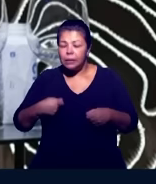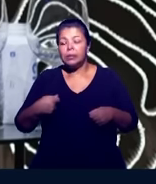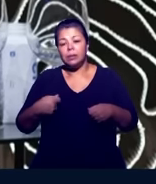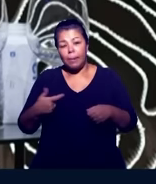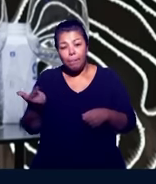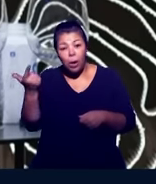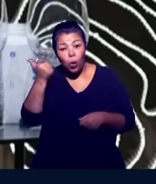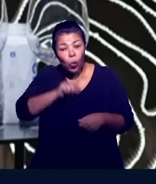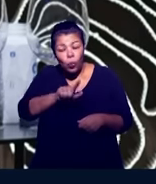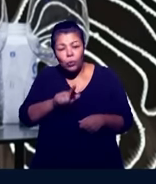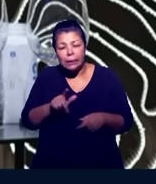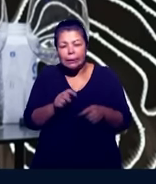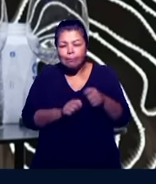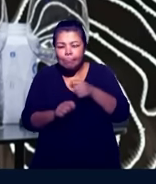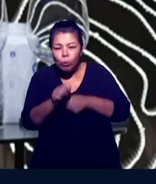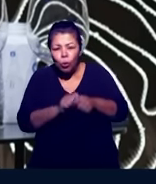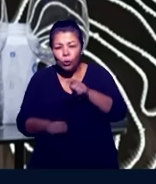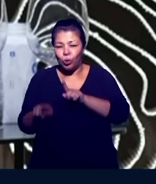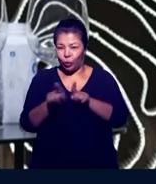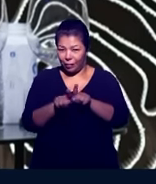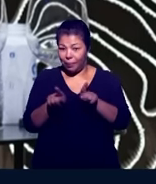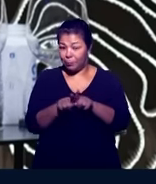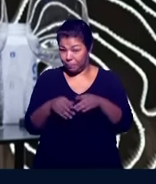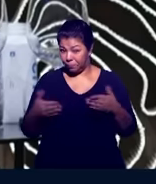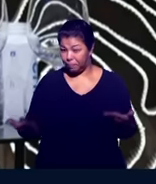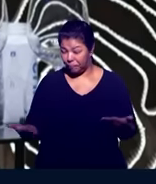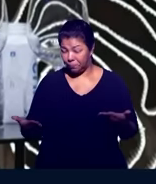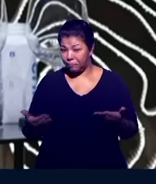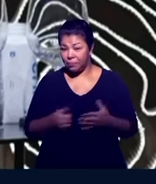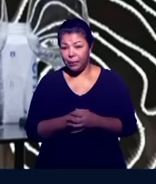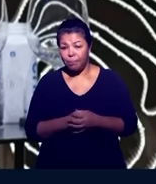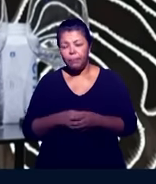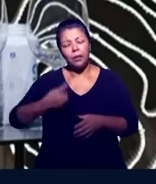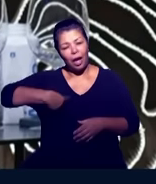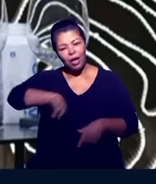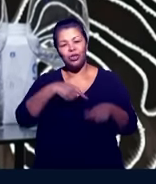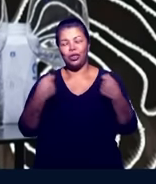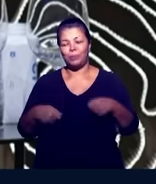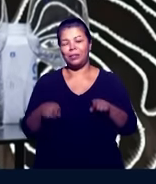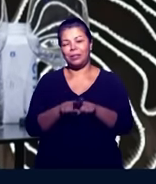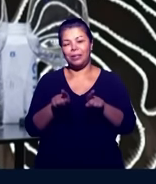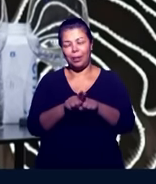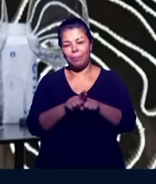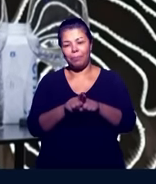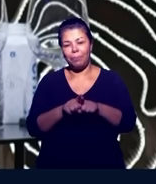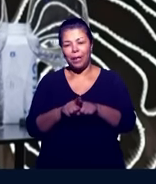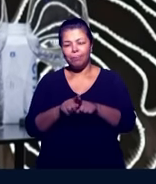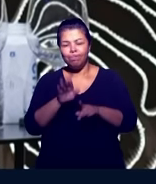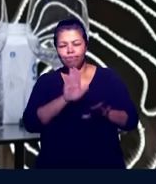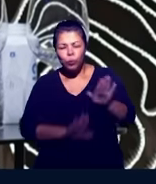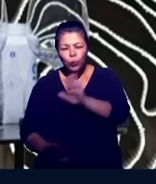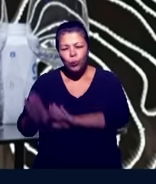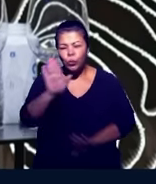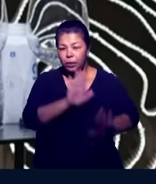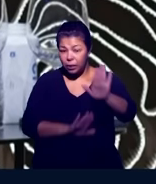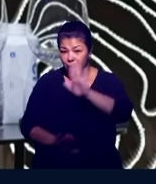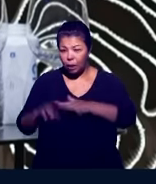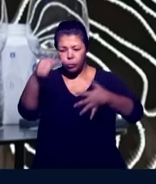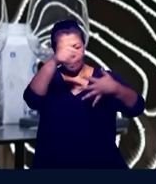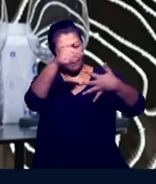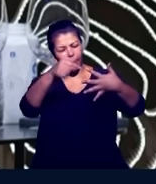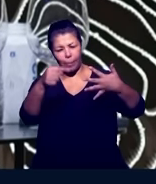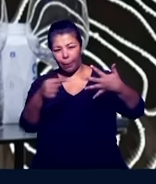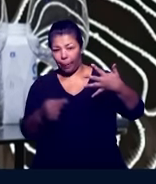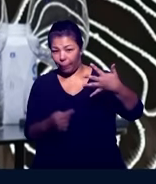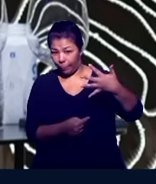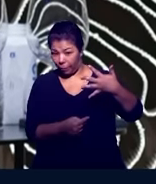então é uma situação de curto prazo que inspira cuidados tópicos mas que são relevantes pela escala não é uma